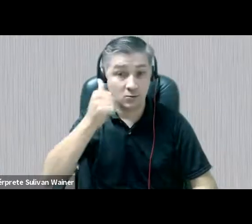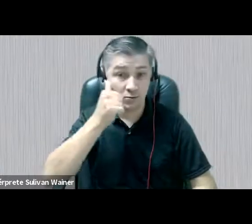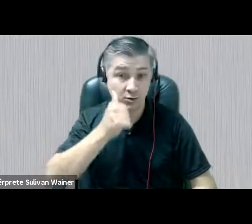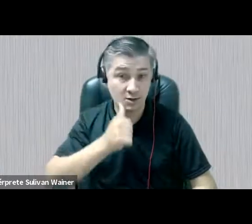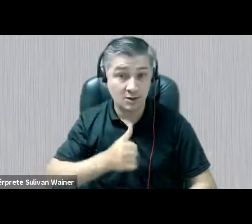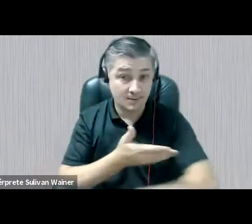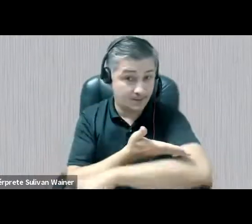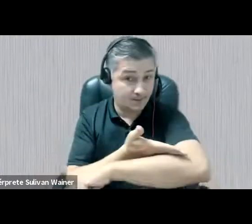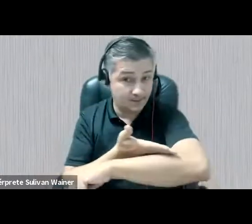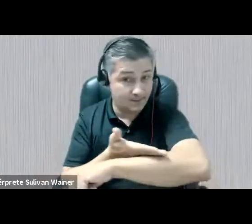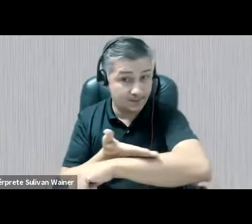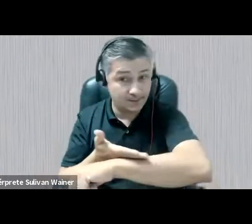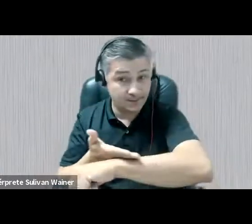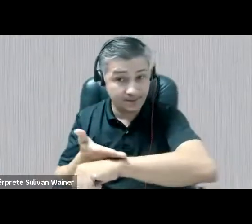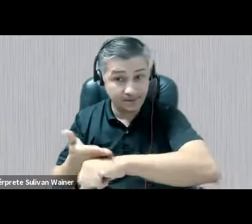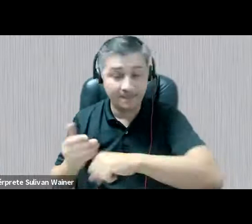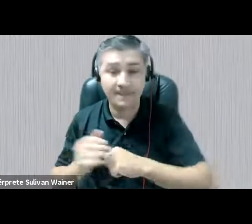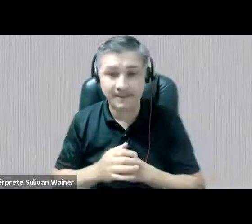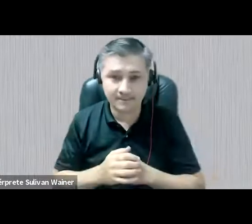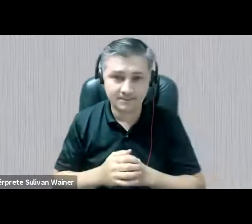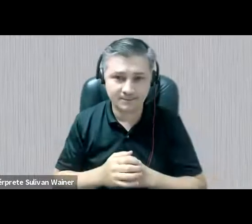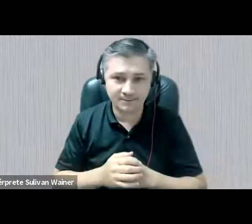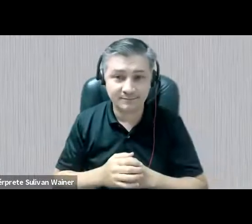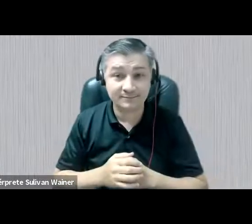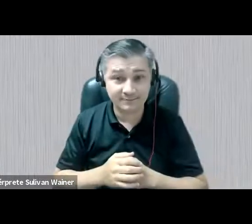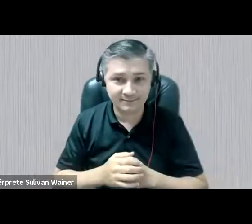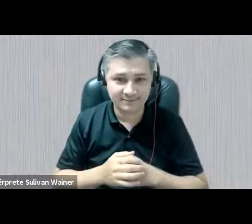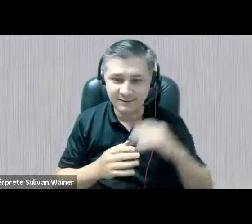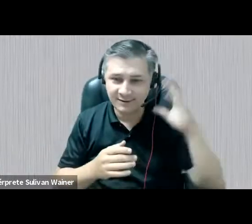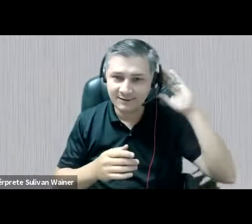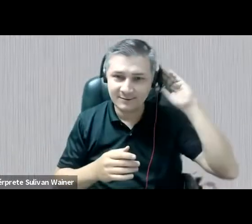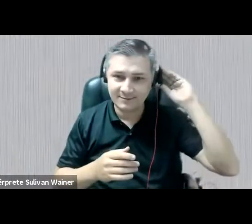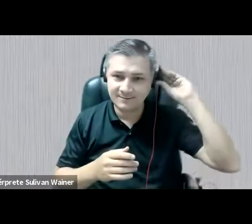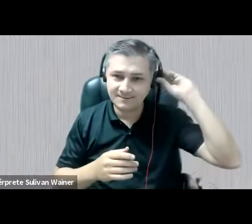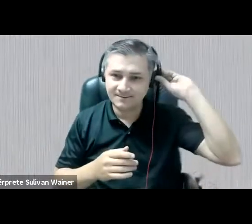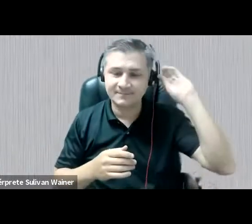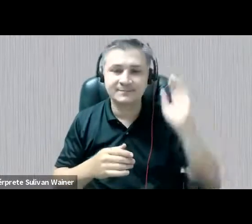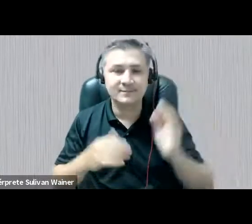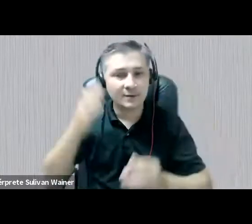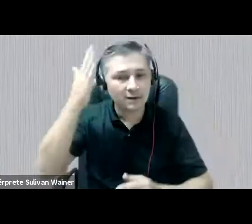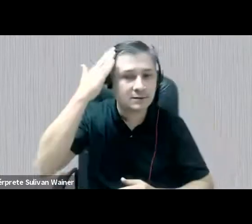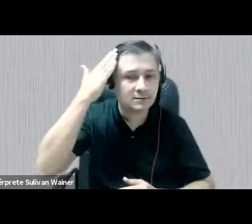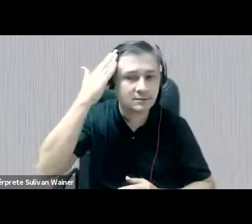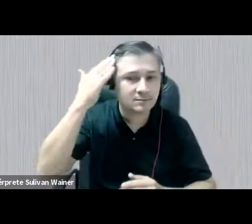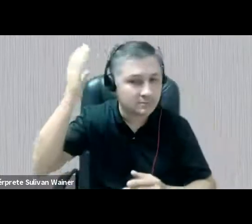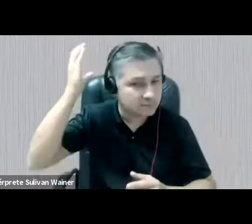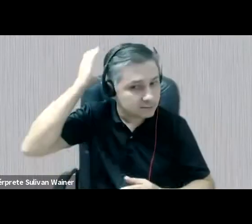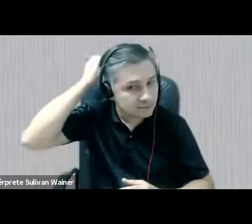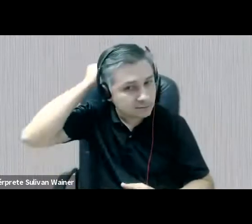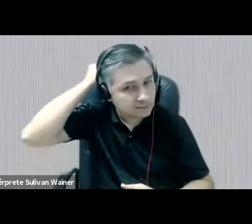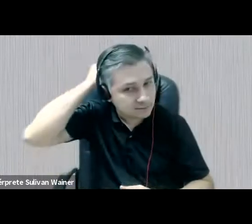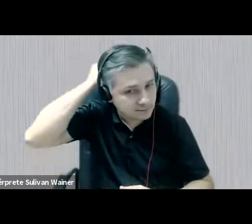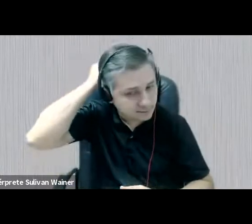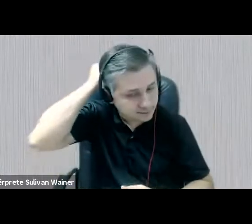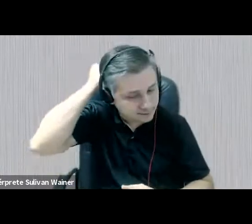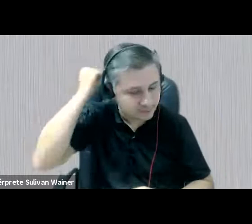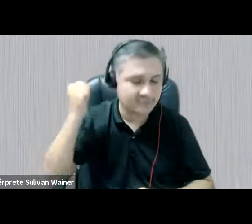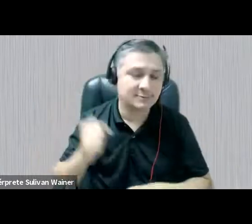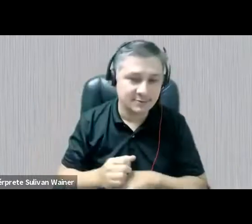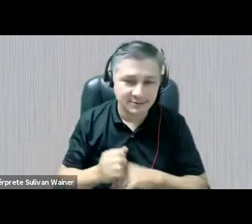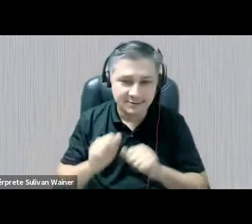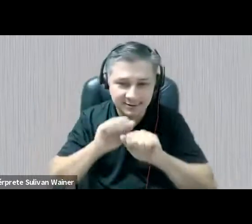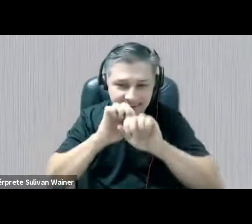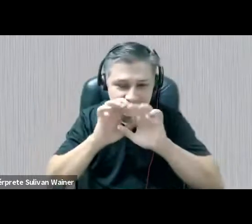branca, estou com os cabelos castanhos claros presos, estou